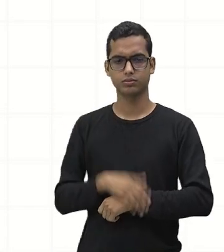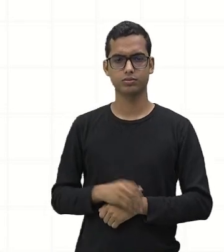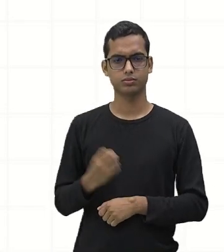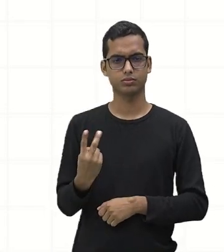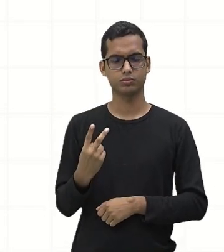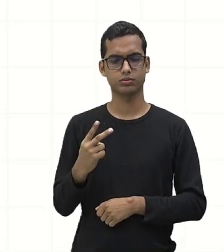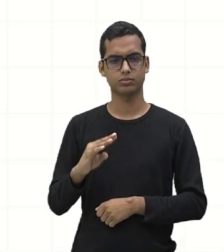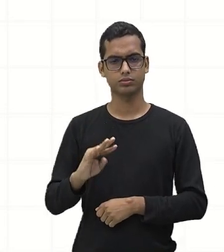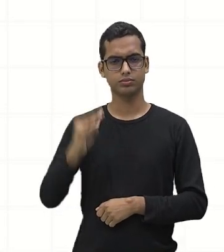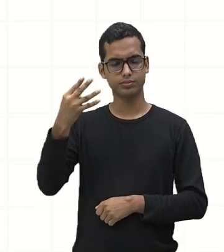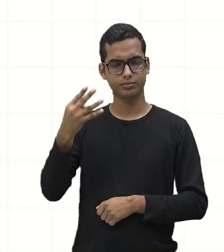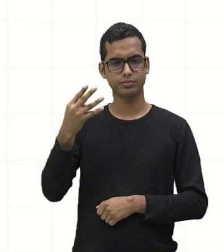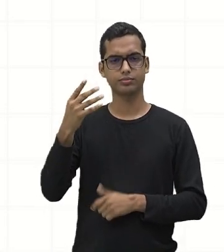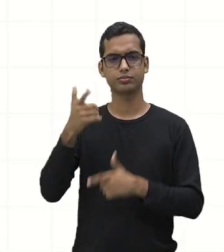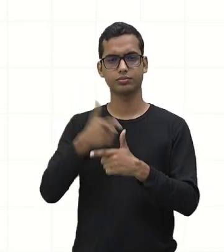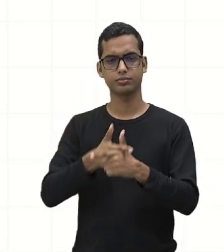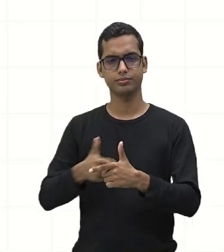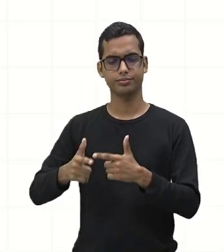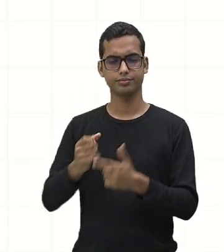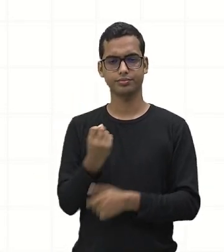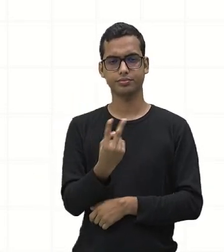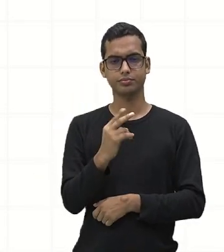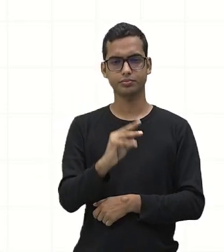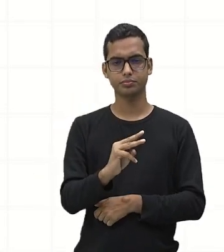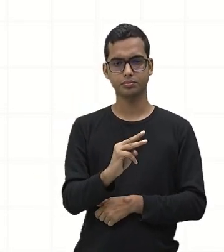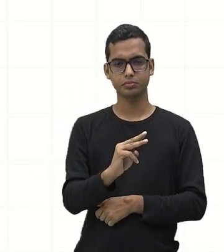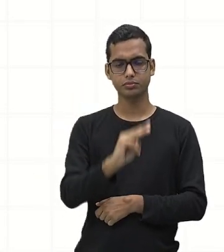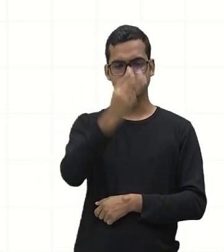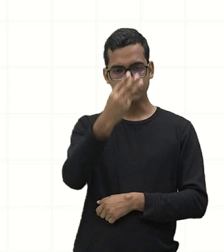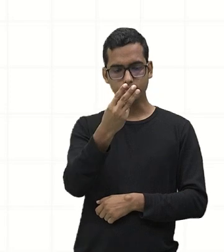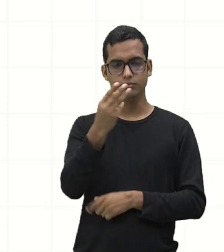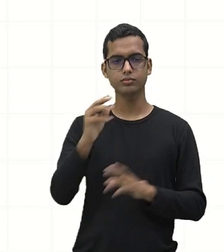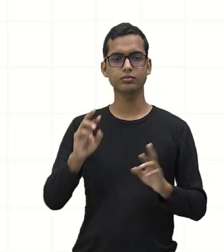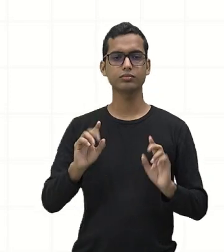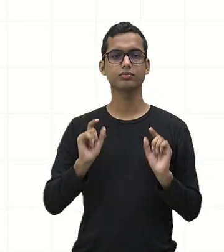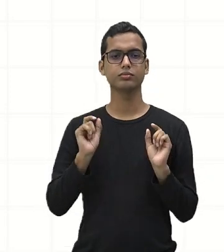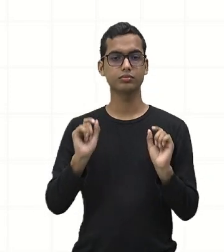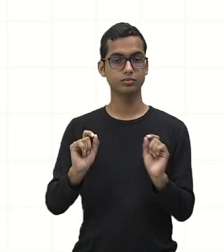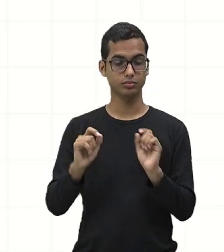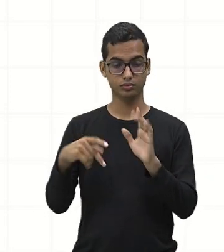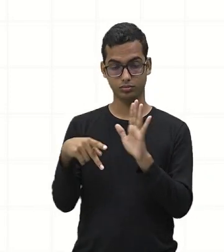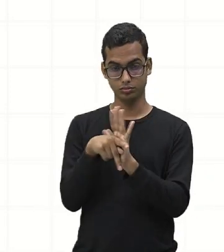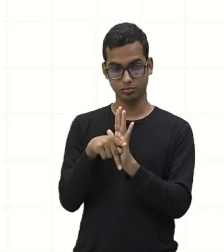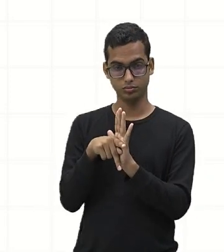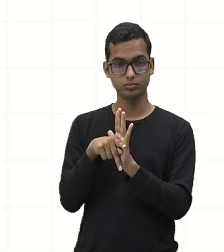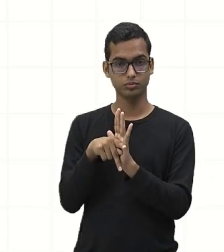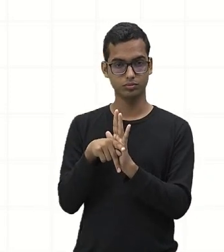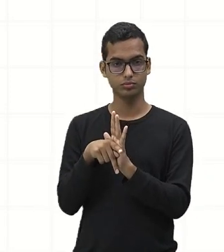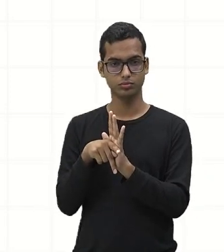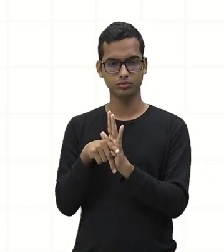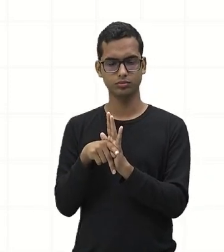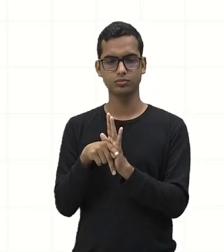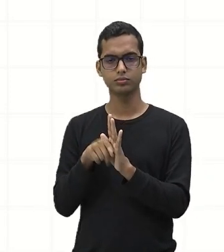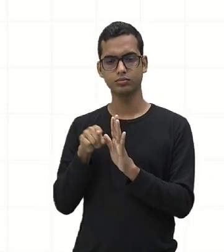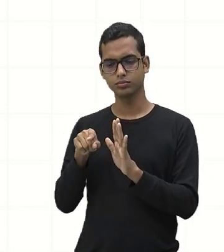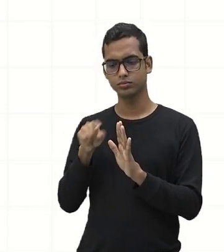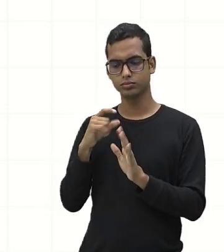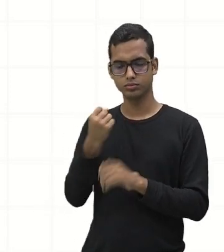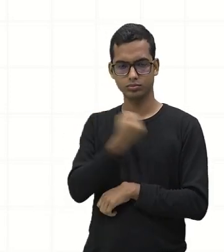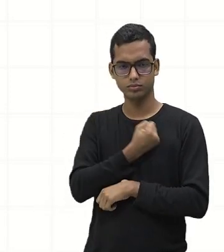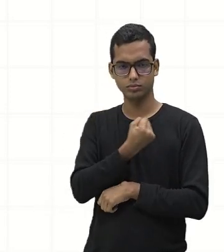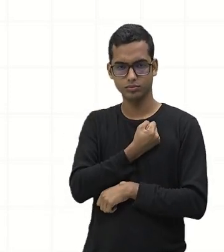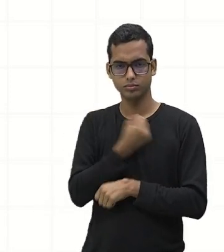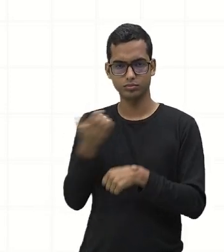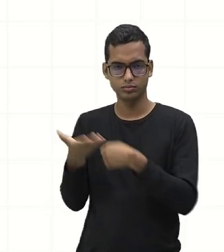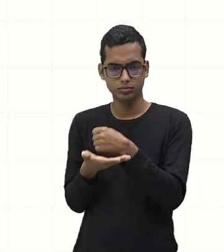É a mesma base. Então, são potências de mesma base. O que está sendo feito? Uma divisão. Está aqui a divisão.